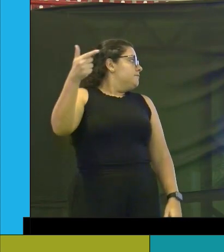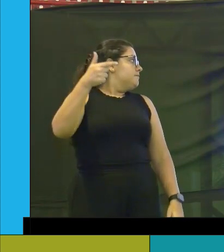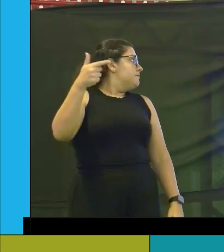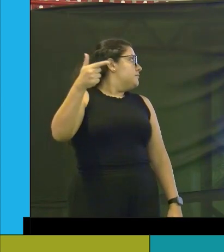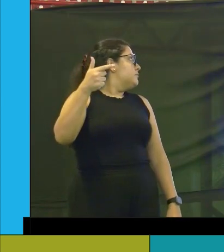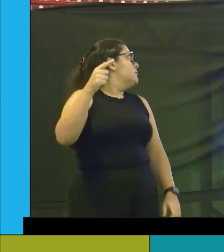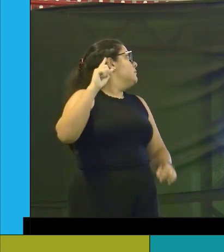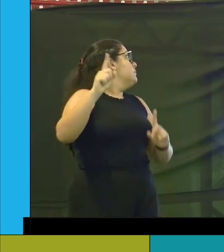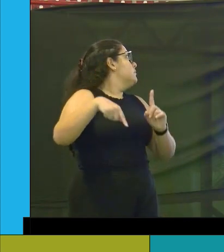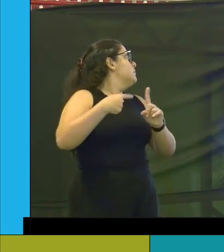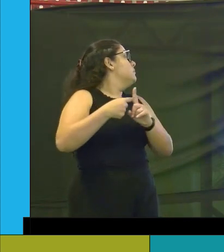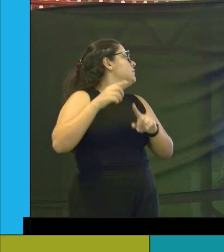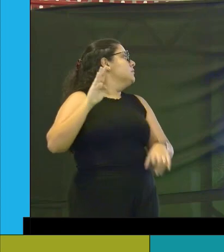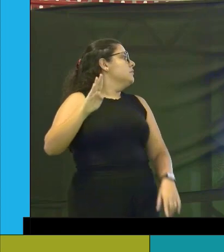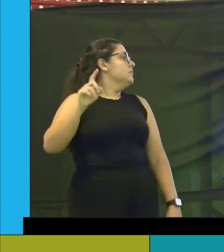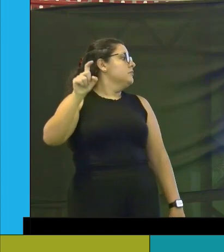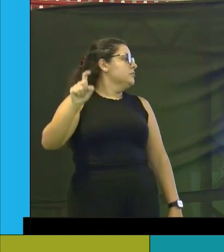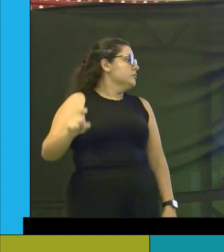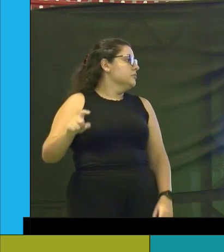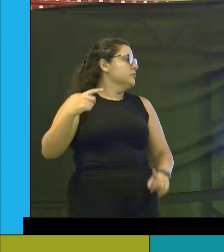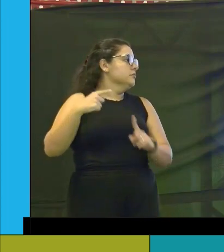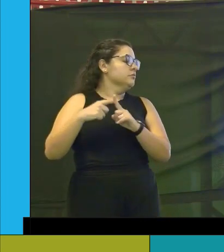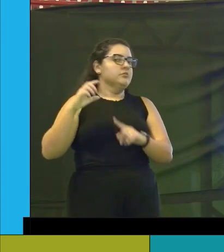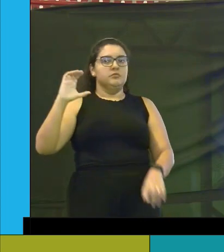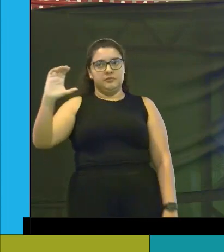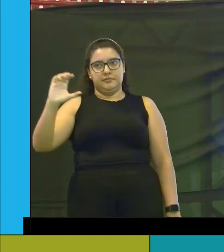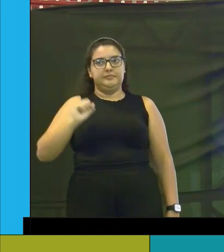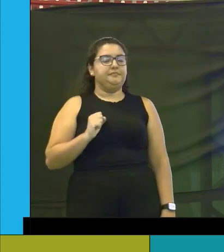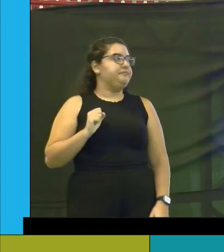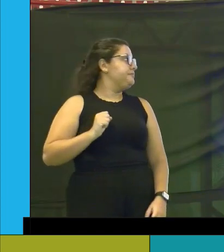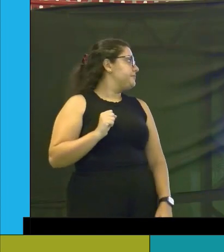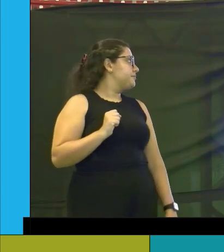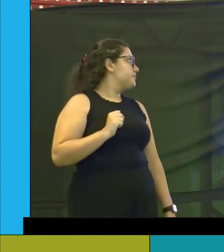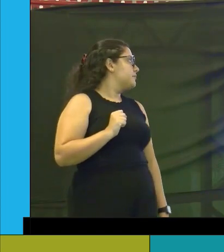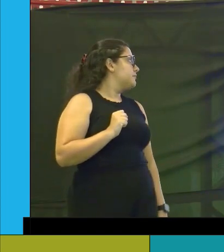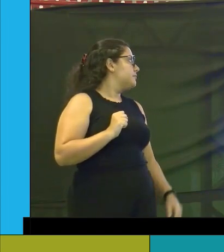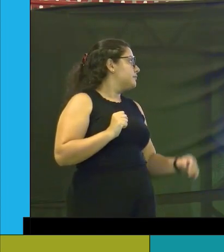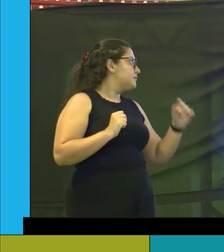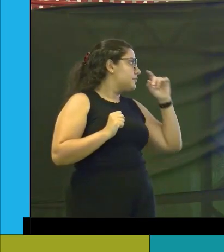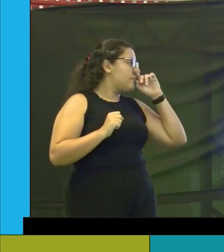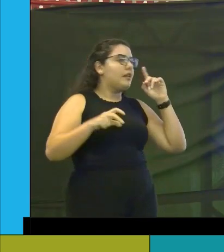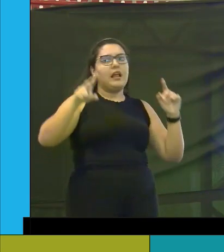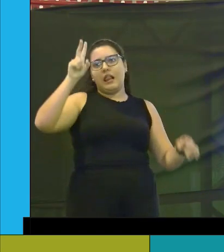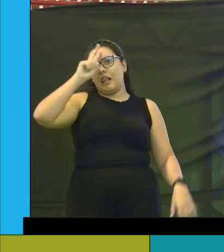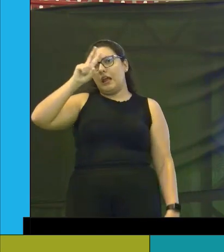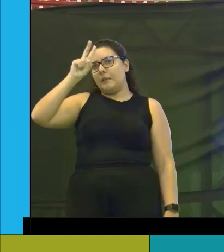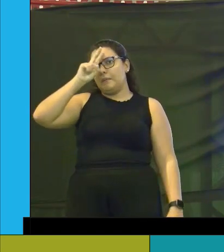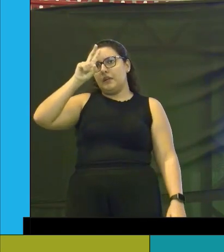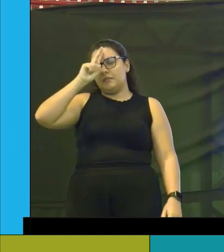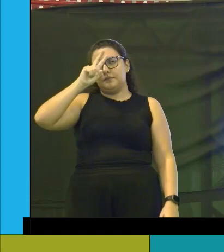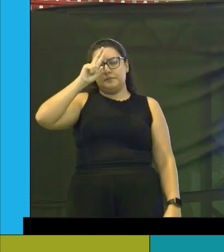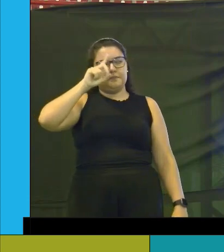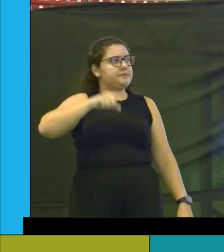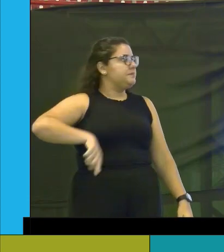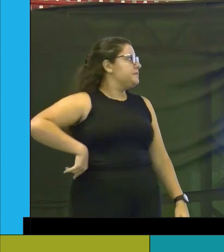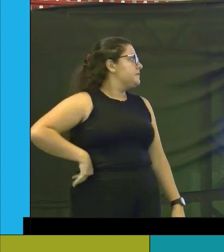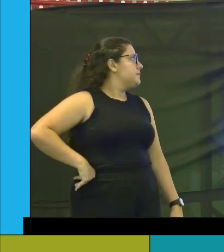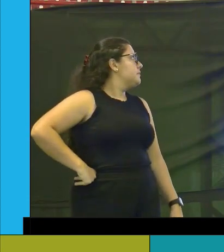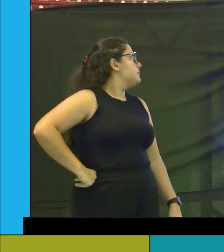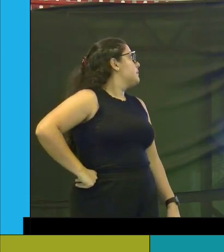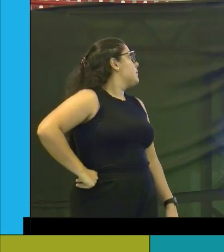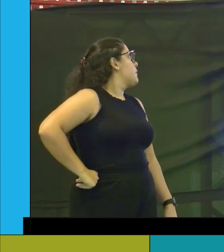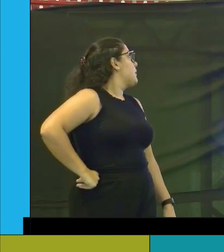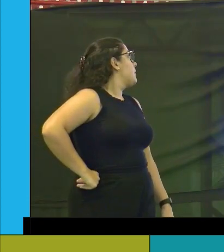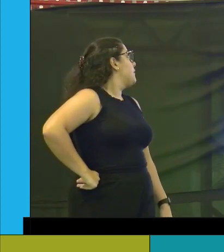quadrado mais bx mais c. mais c. Vocês lembram essa forma aqui, ó?